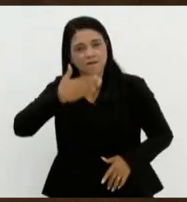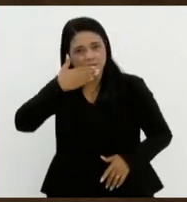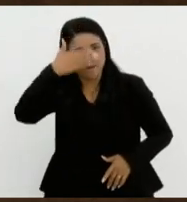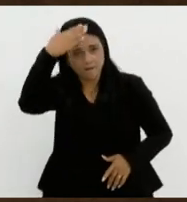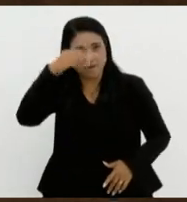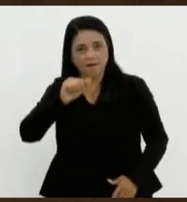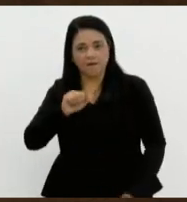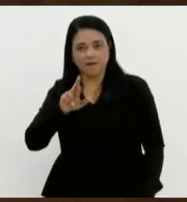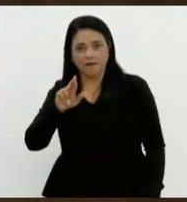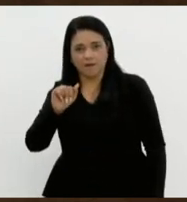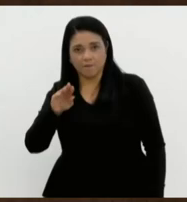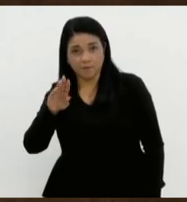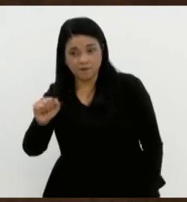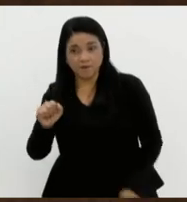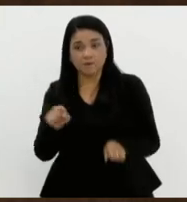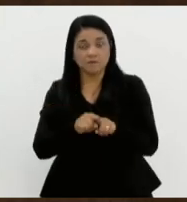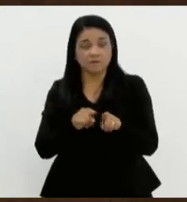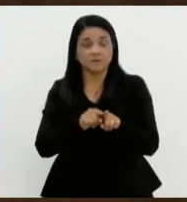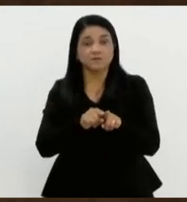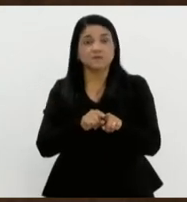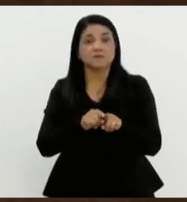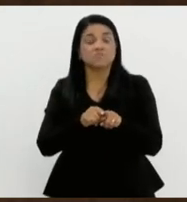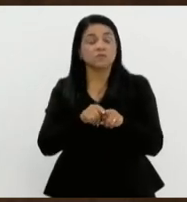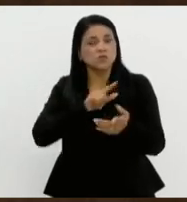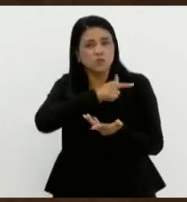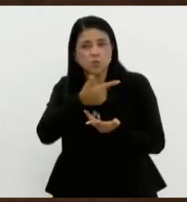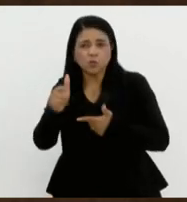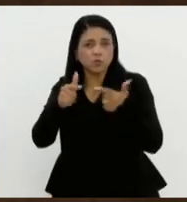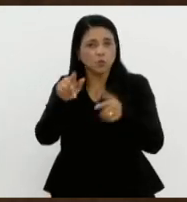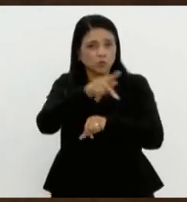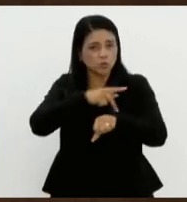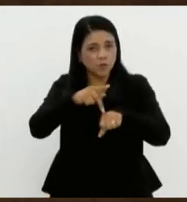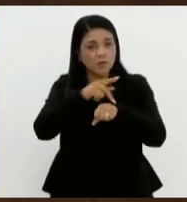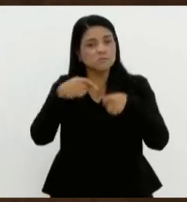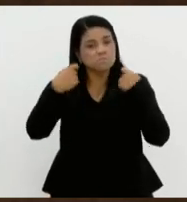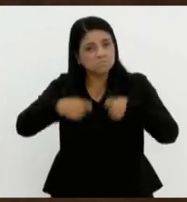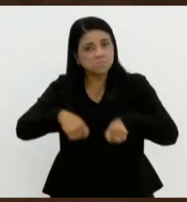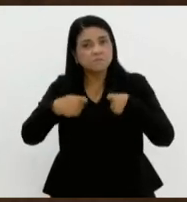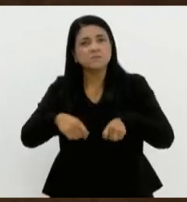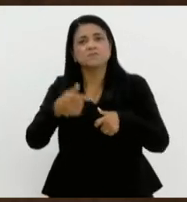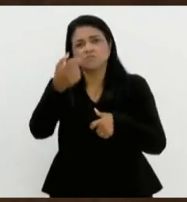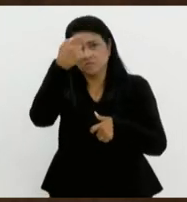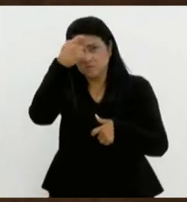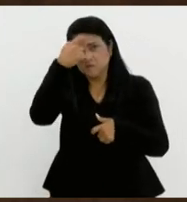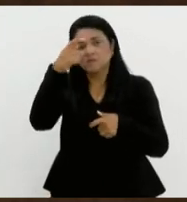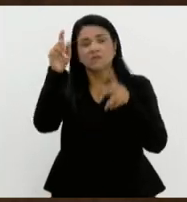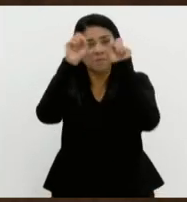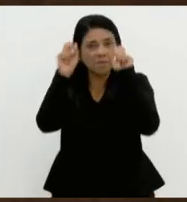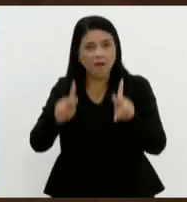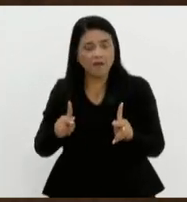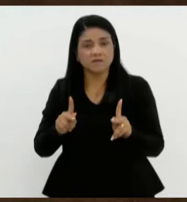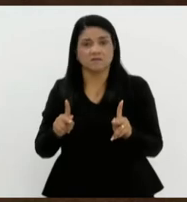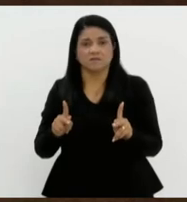países, reconhecem a necessidade de paz, mas não tem feito